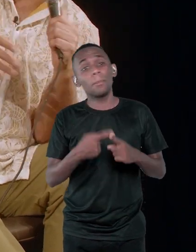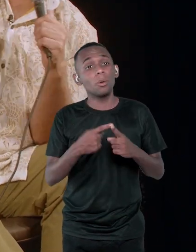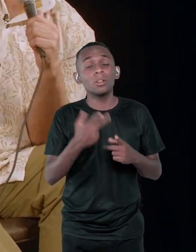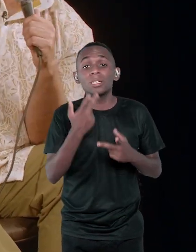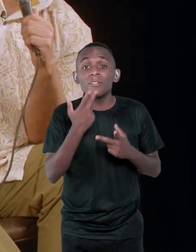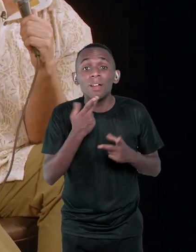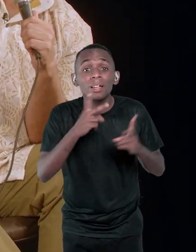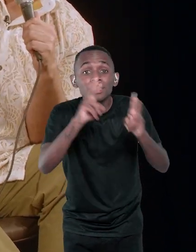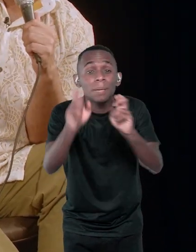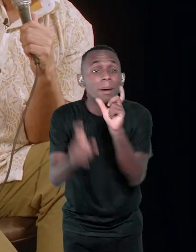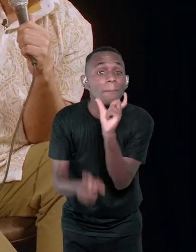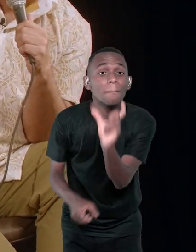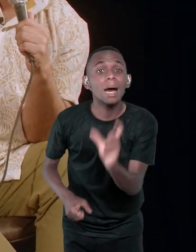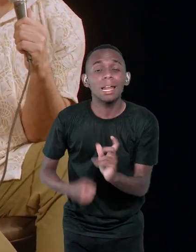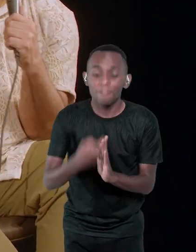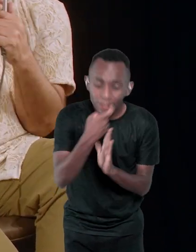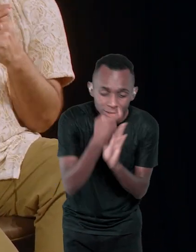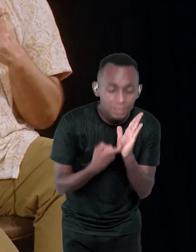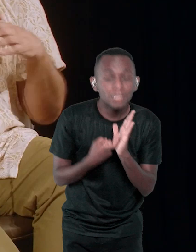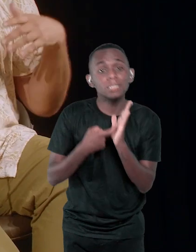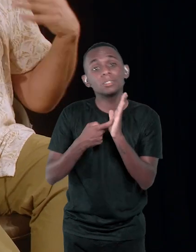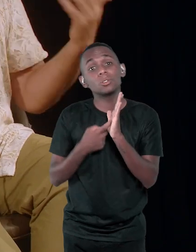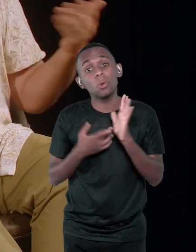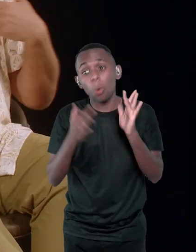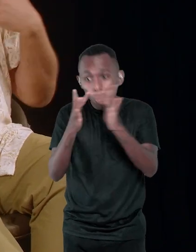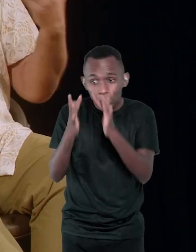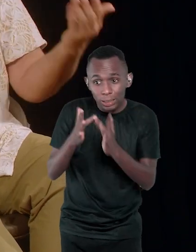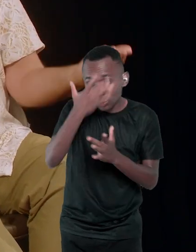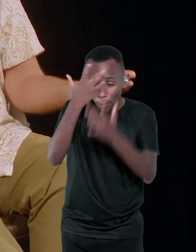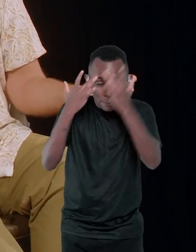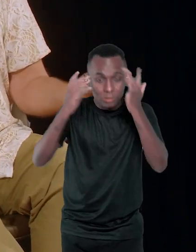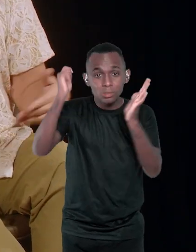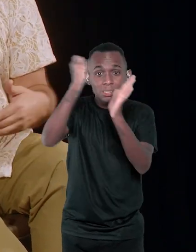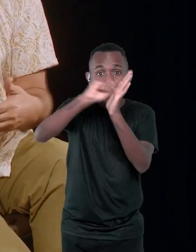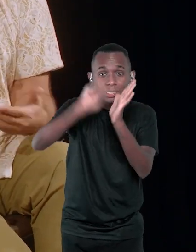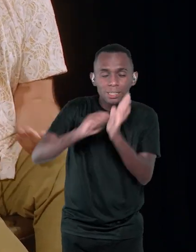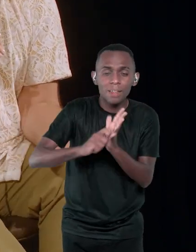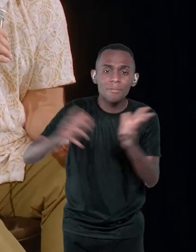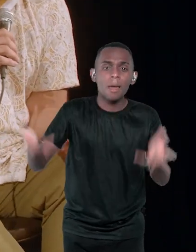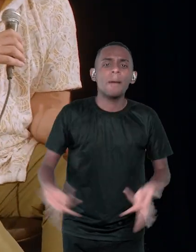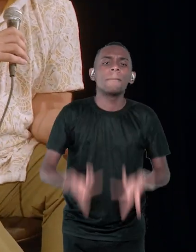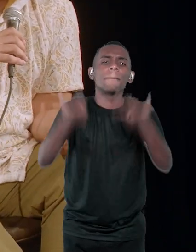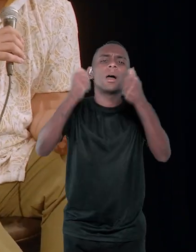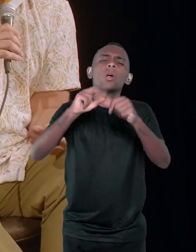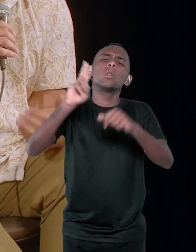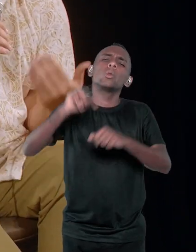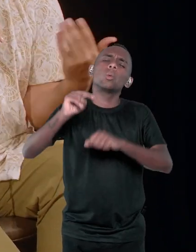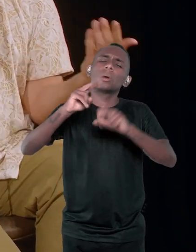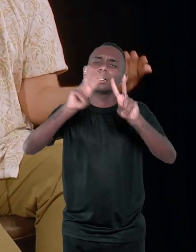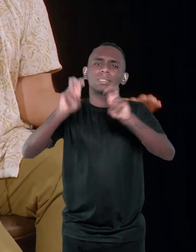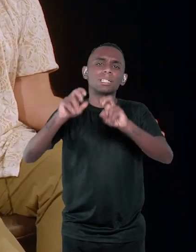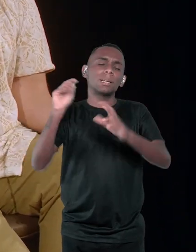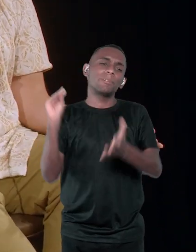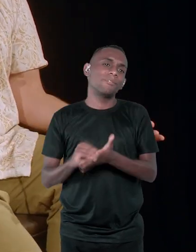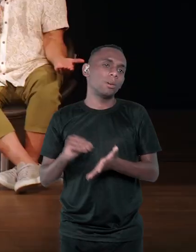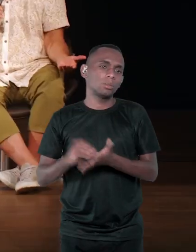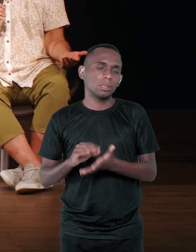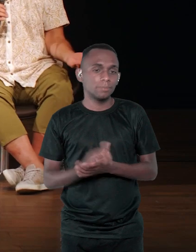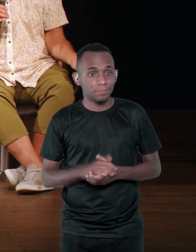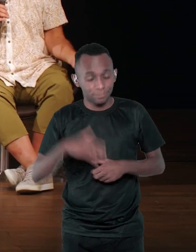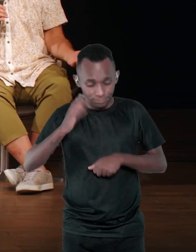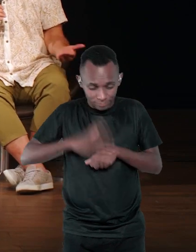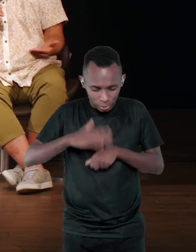de palavras, com gente que escreve belas palavras, com gente que admira, que venera. Então, elas nunca vão faltar. E eu